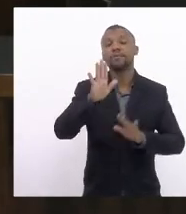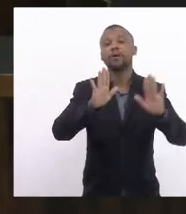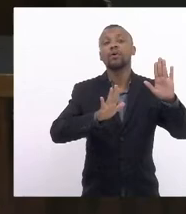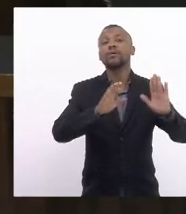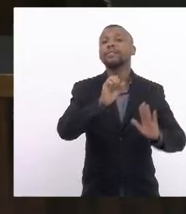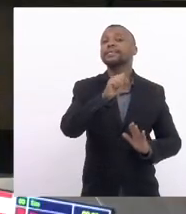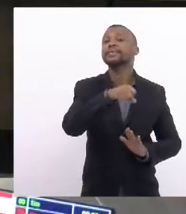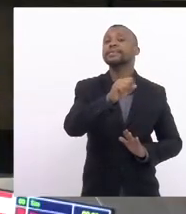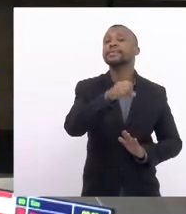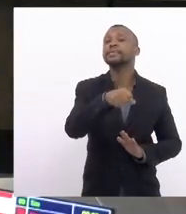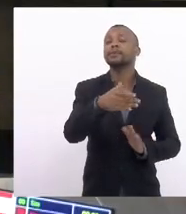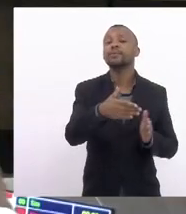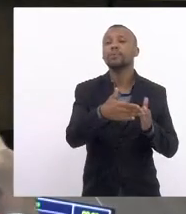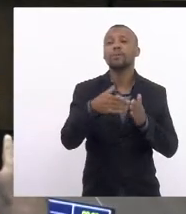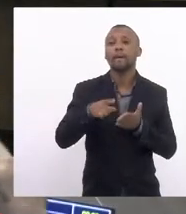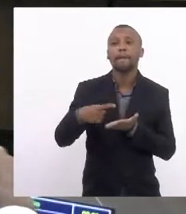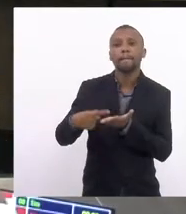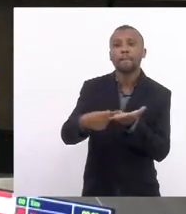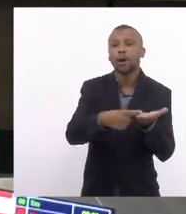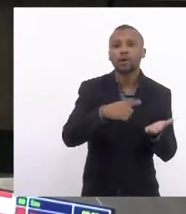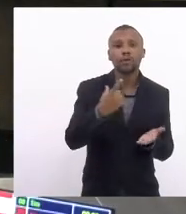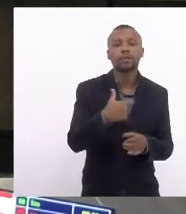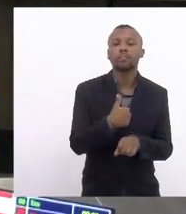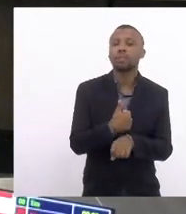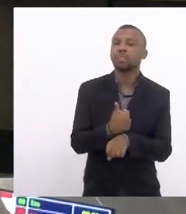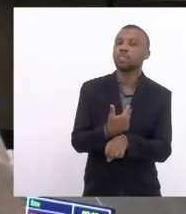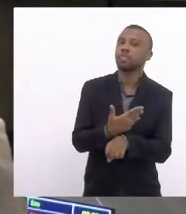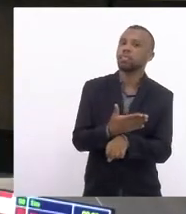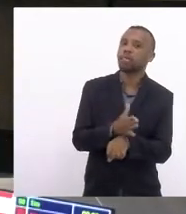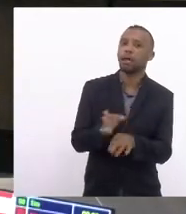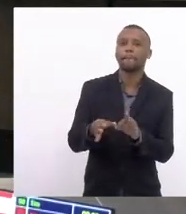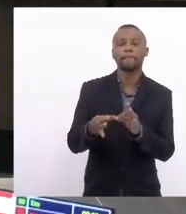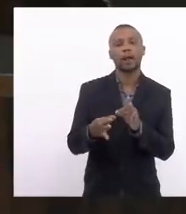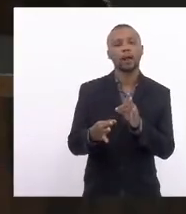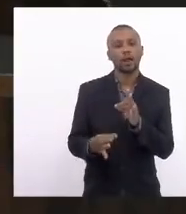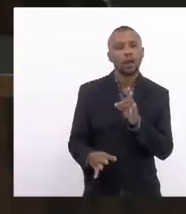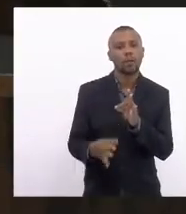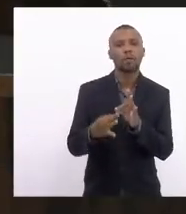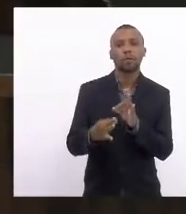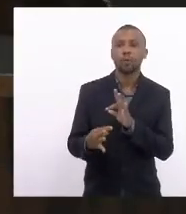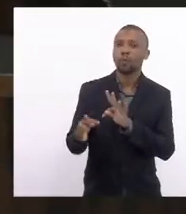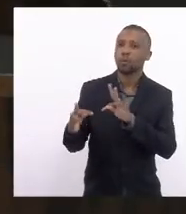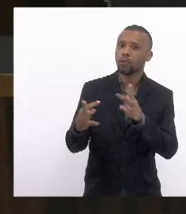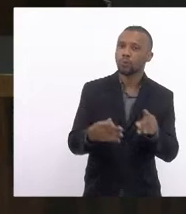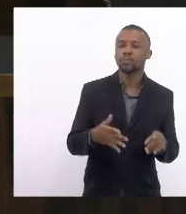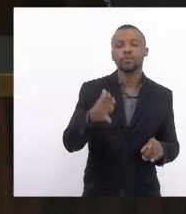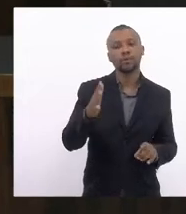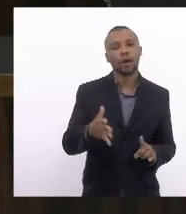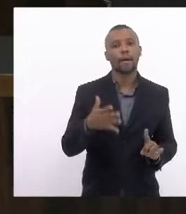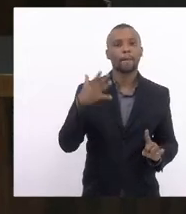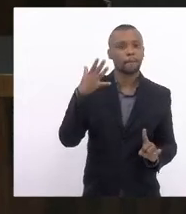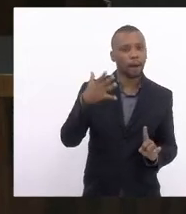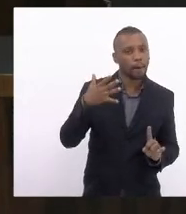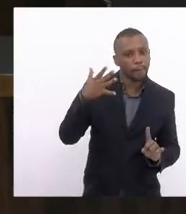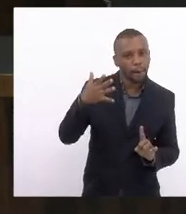aqui. Vamos fazer esse acordo, porque a gente já está dando todo o possível, todo mundo já falou, já debateu,